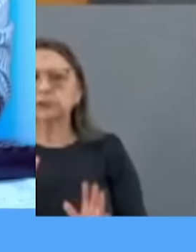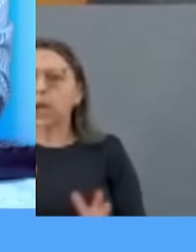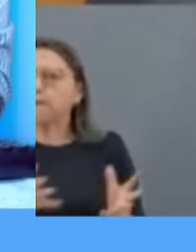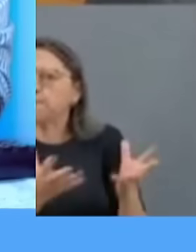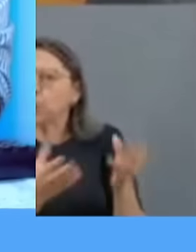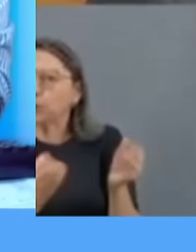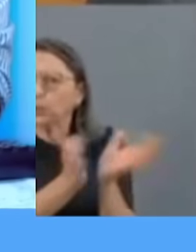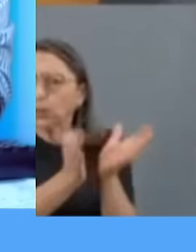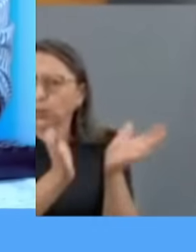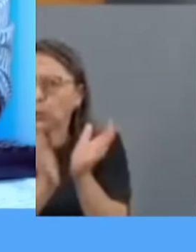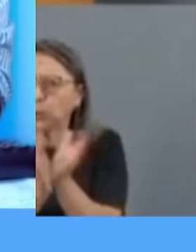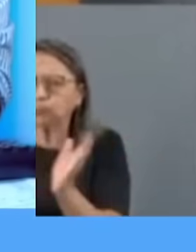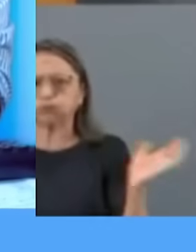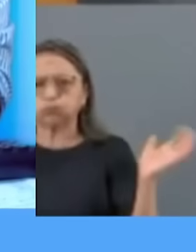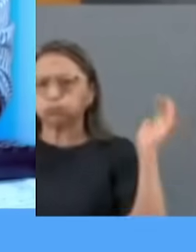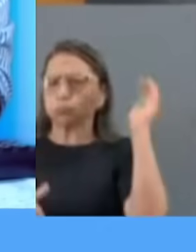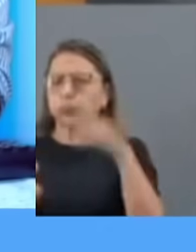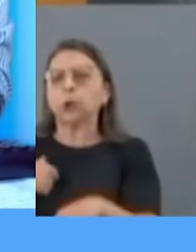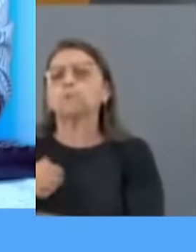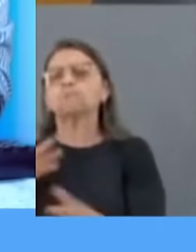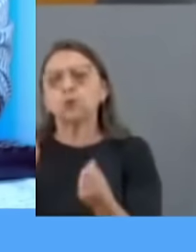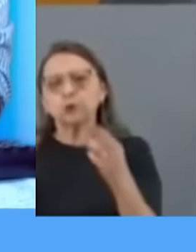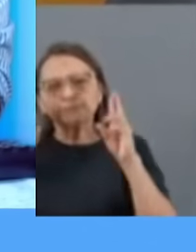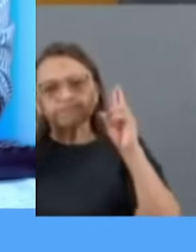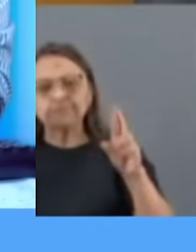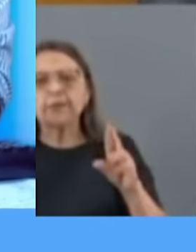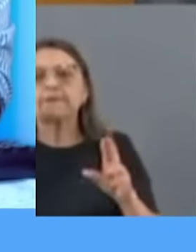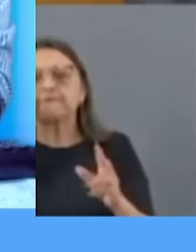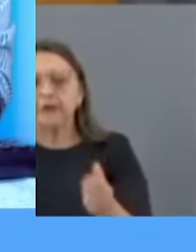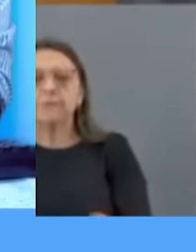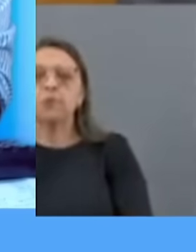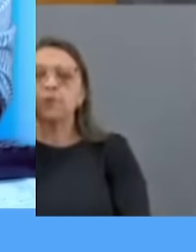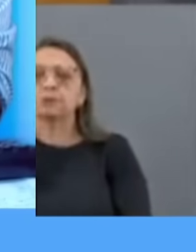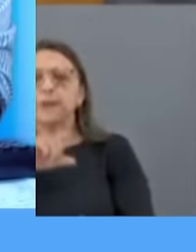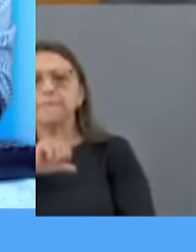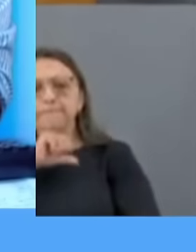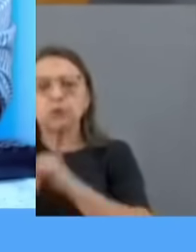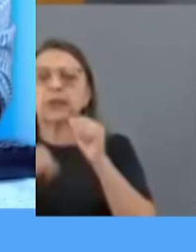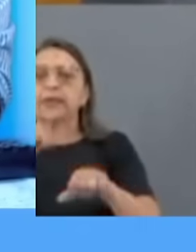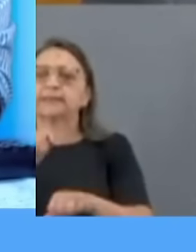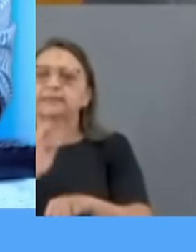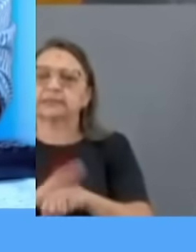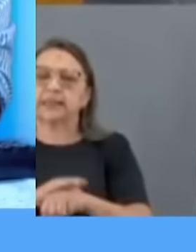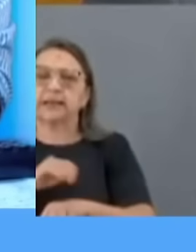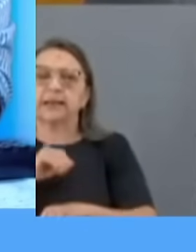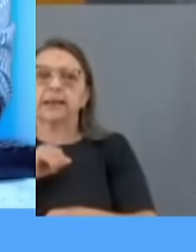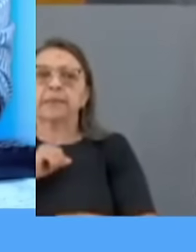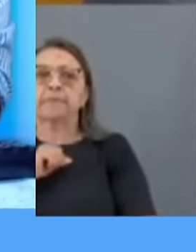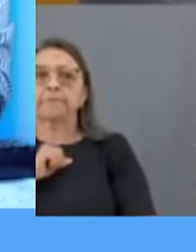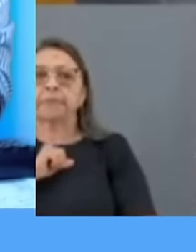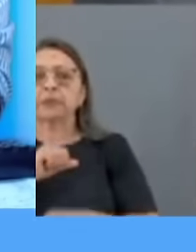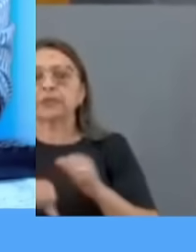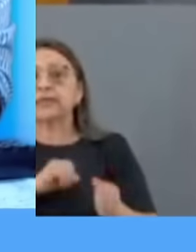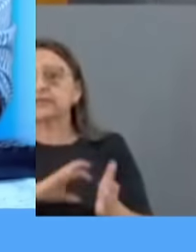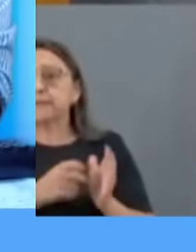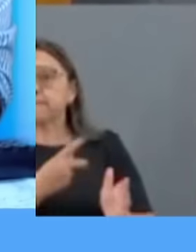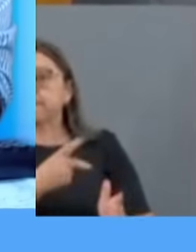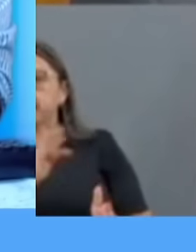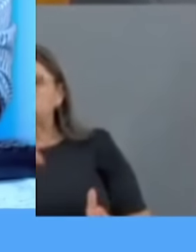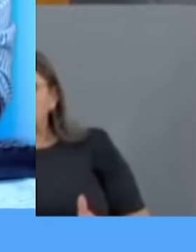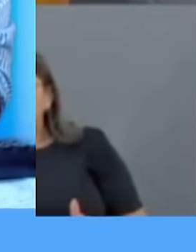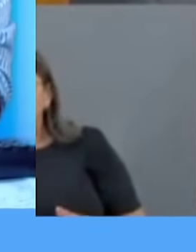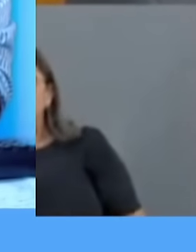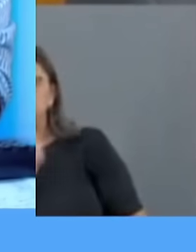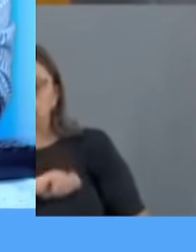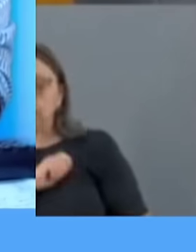viu? Eu estou com muita esperança e vamos conseguir reverter essa lambança que esses petistas malditos fez